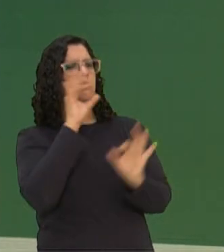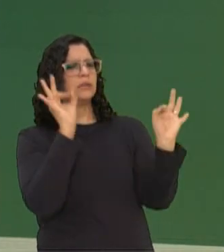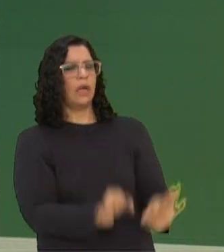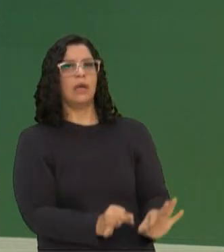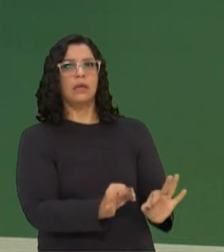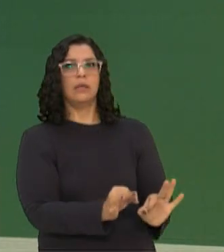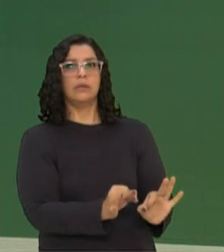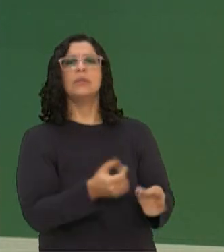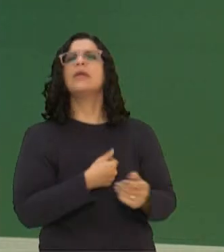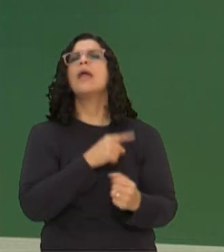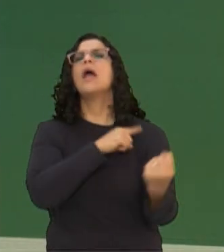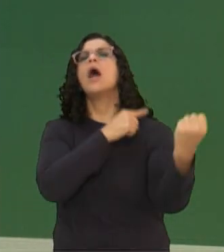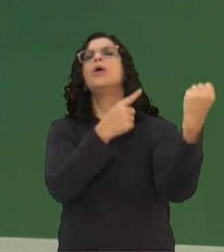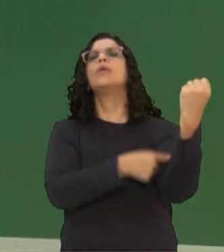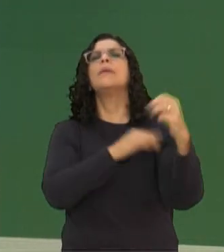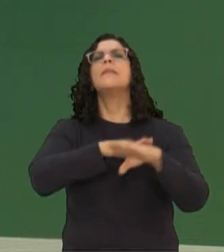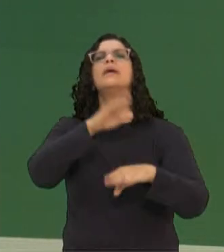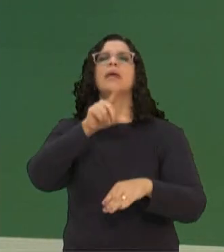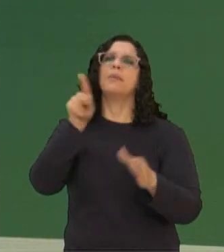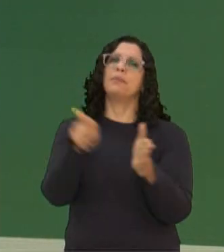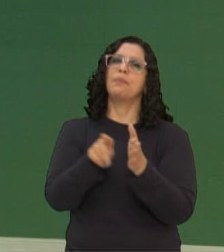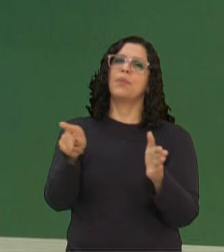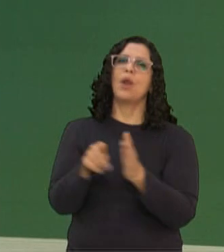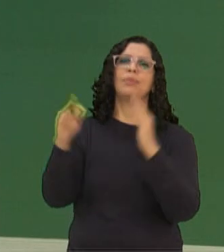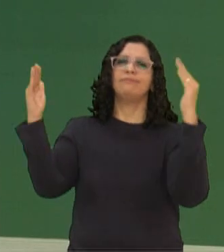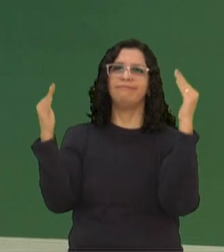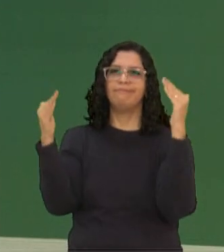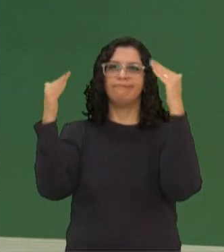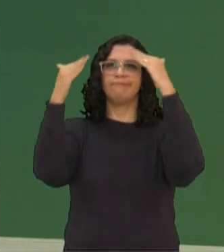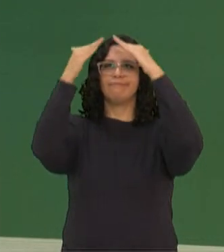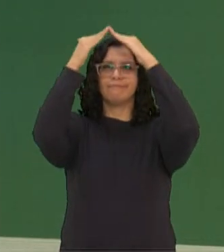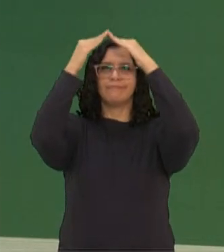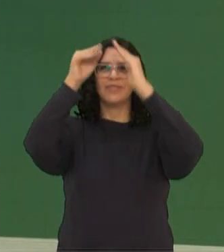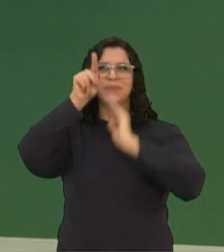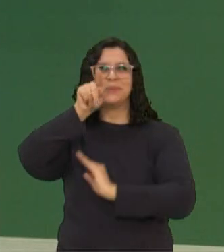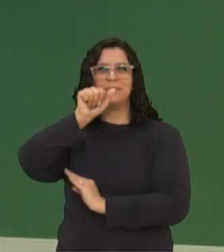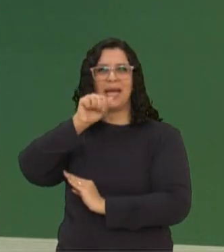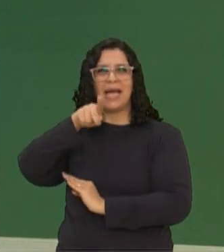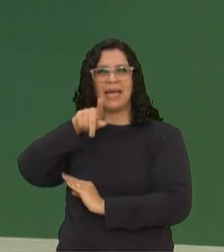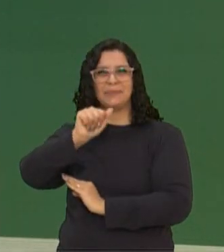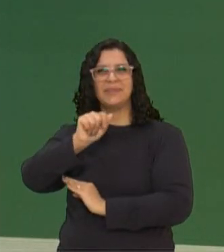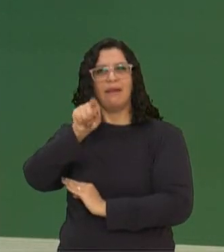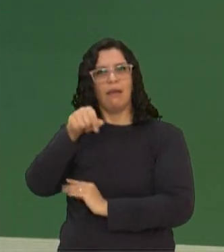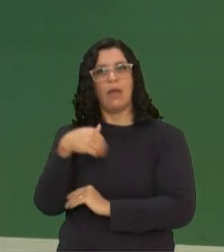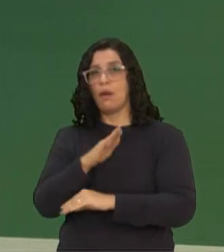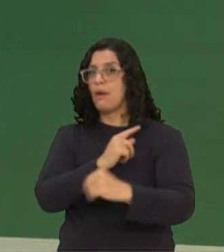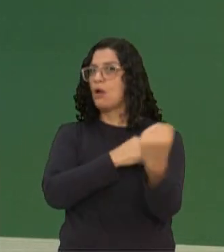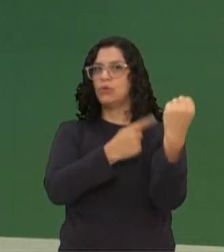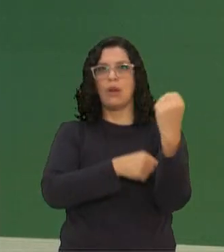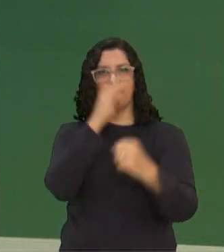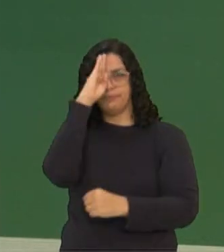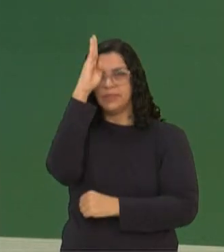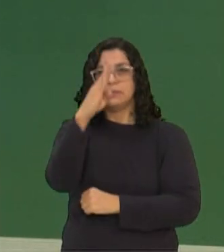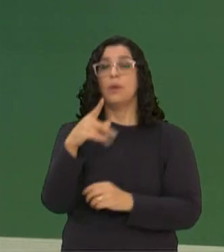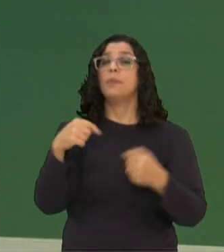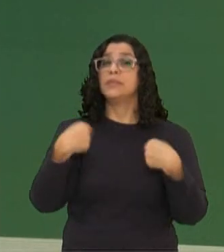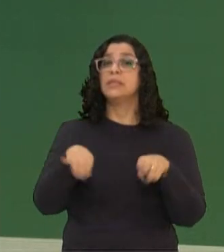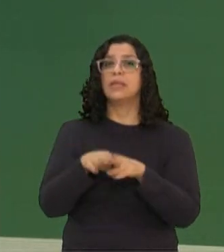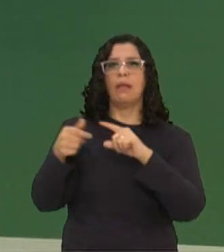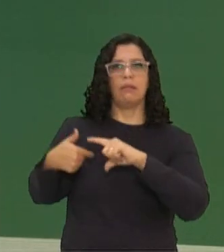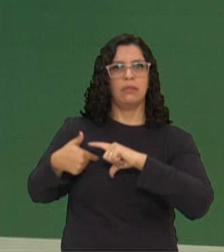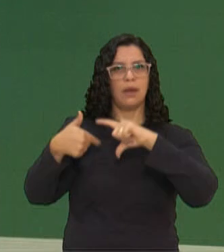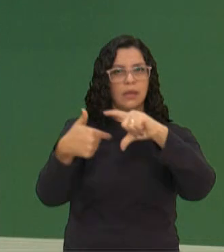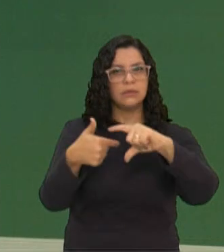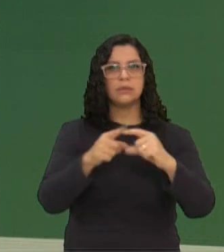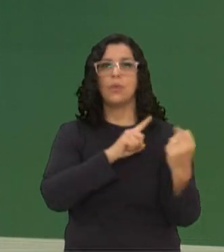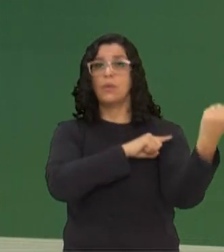quem era a maior autoridade da Europa, senão o Papa? Então, para o conhecimento ser verdadeiro, ele precisava de ter tradição